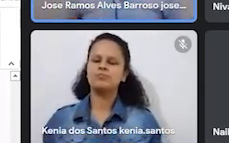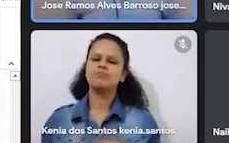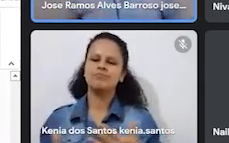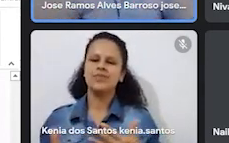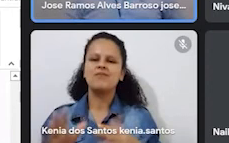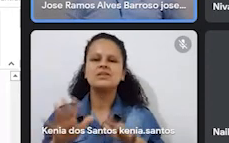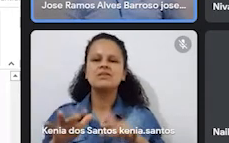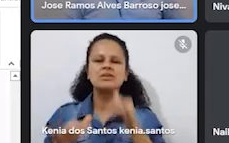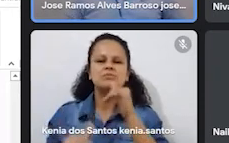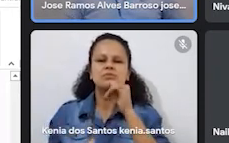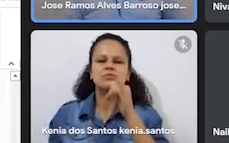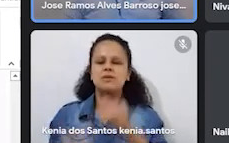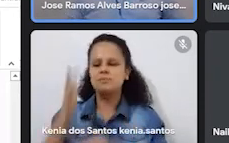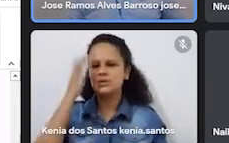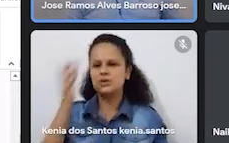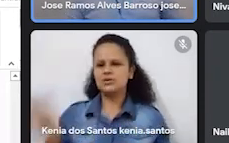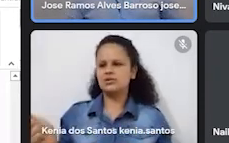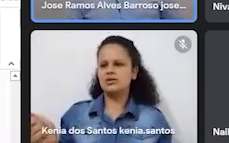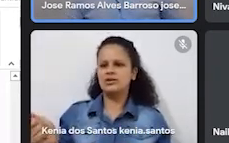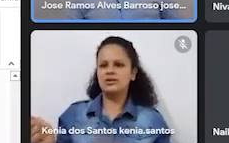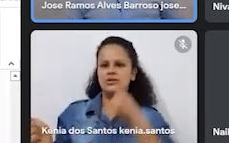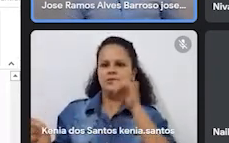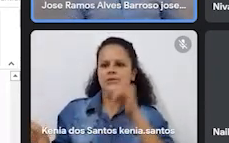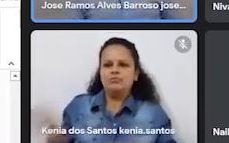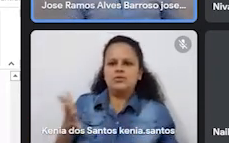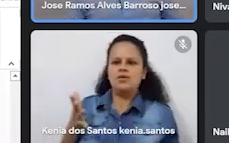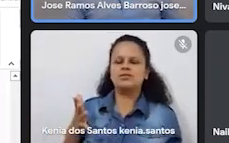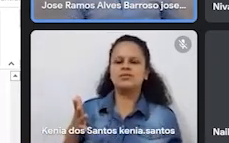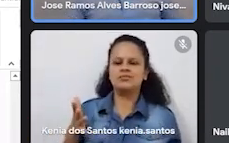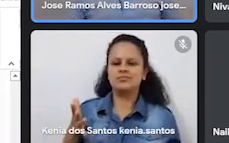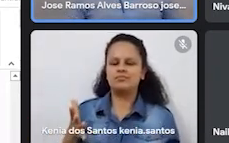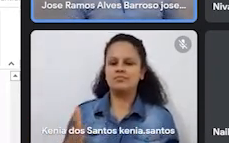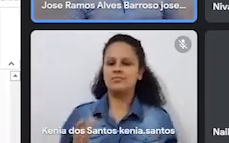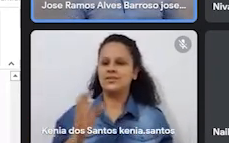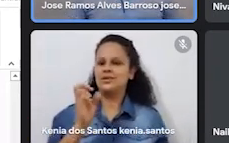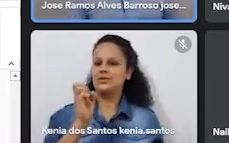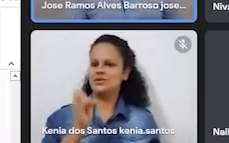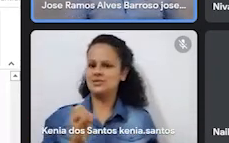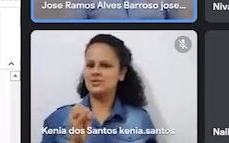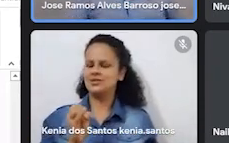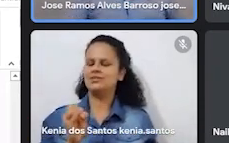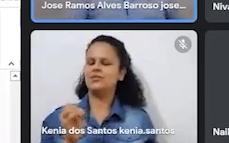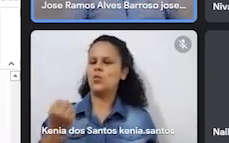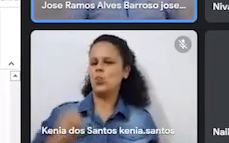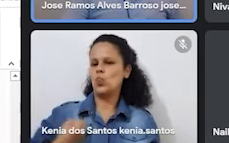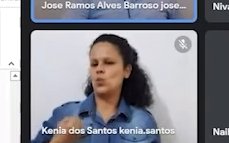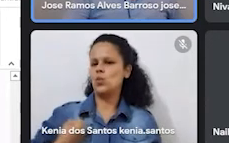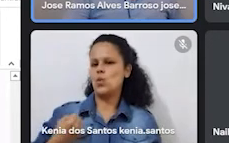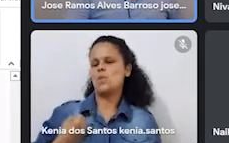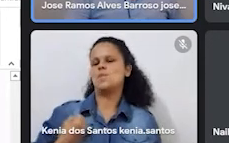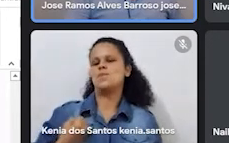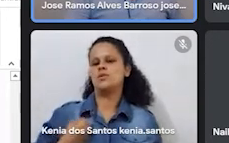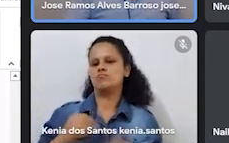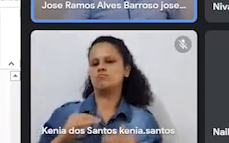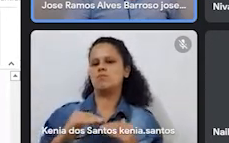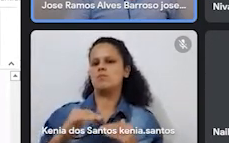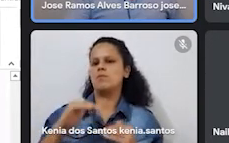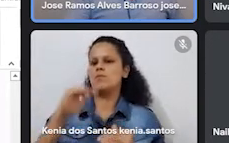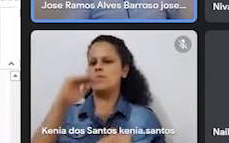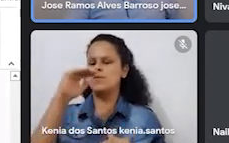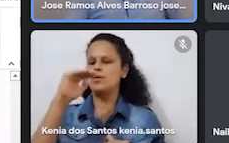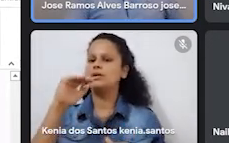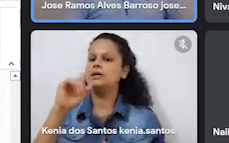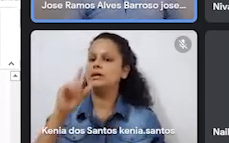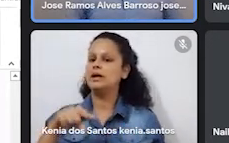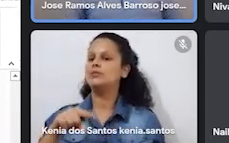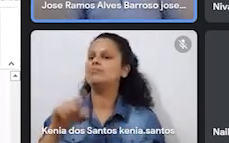pessoa solta de uma vez. Passou disso, gente, já é uma situação de